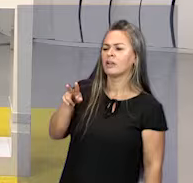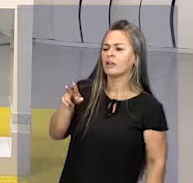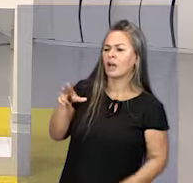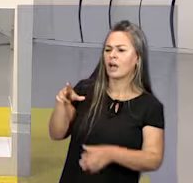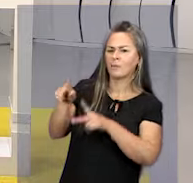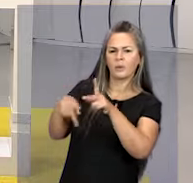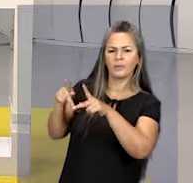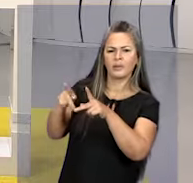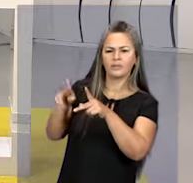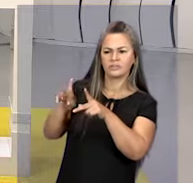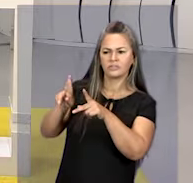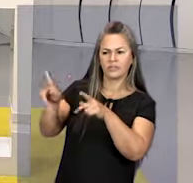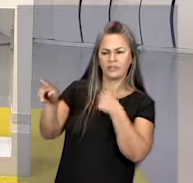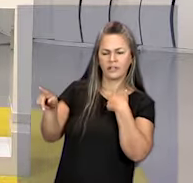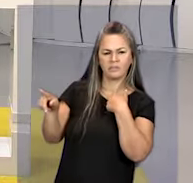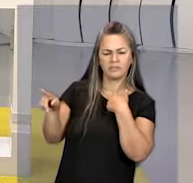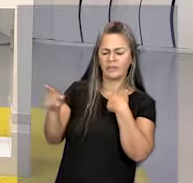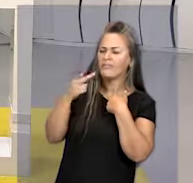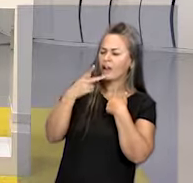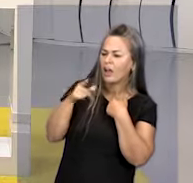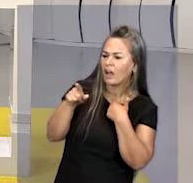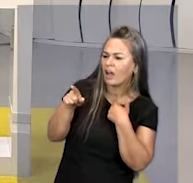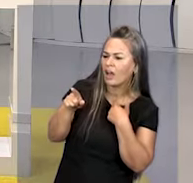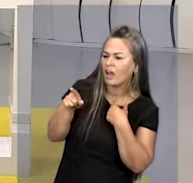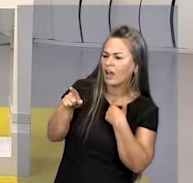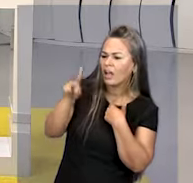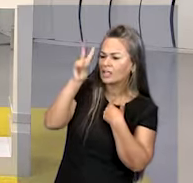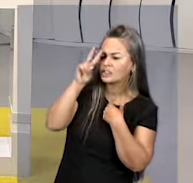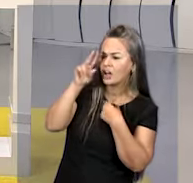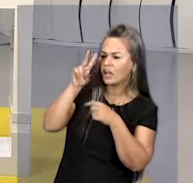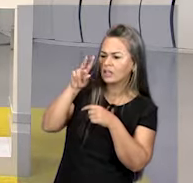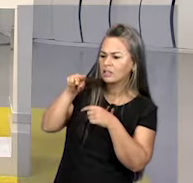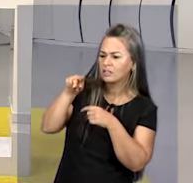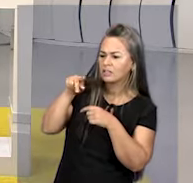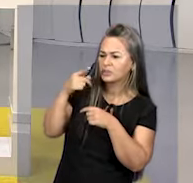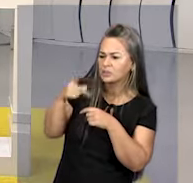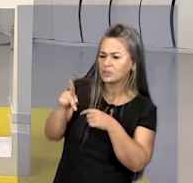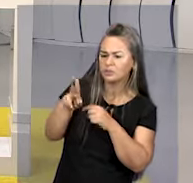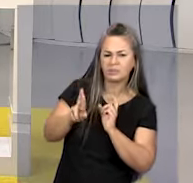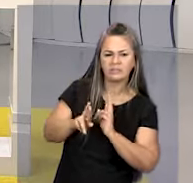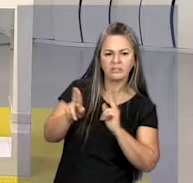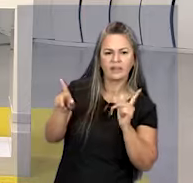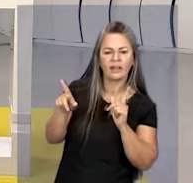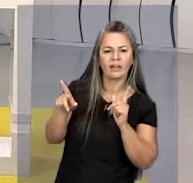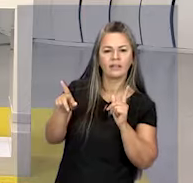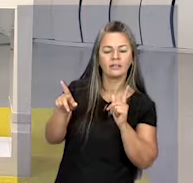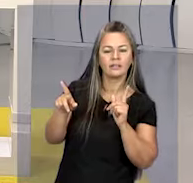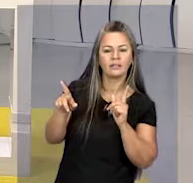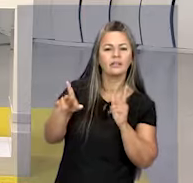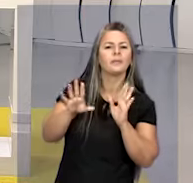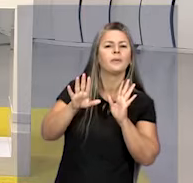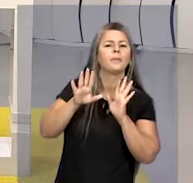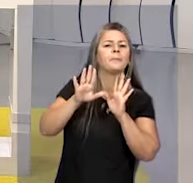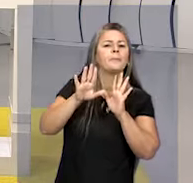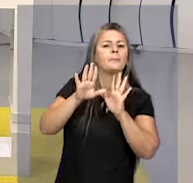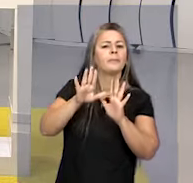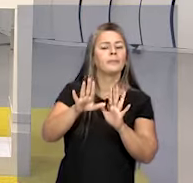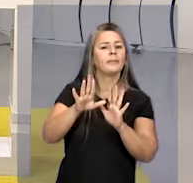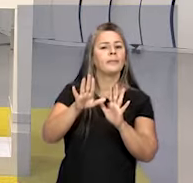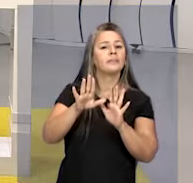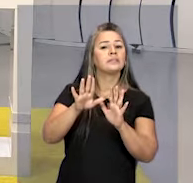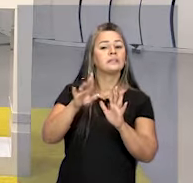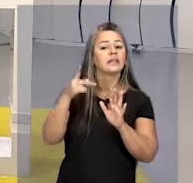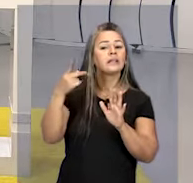acreditar nele. Por quê? Porque a forma de ver o mundo, a realidade, as coisas é completamente